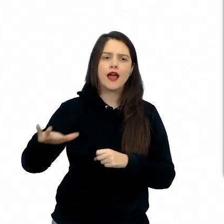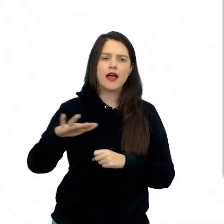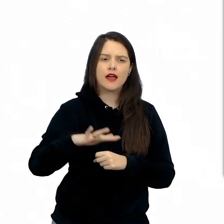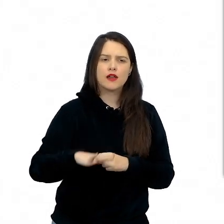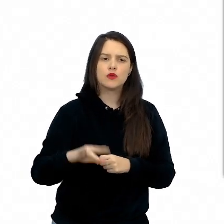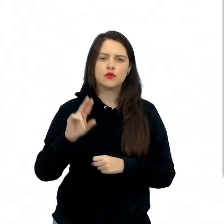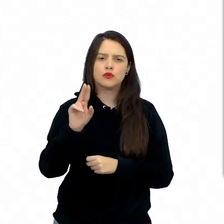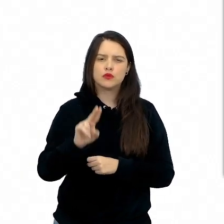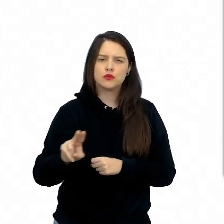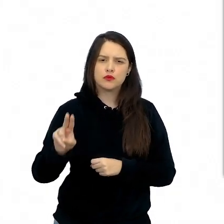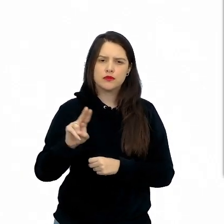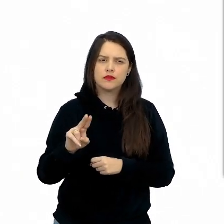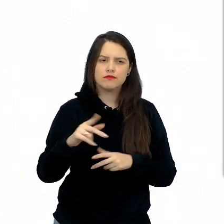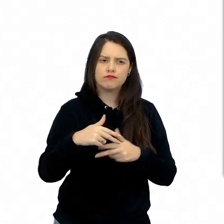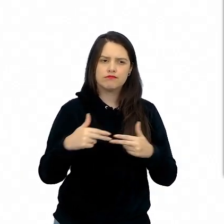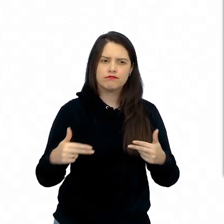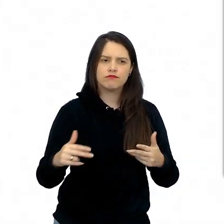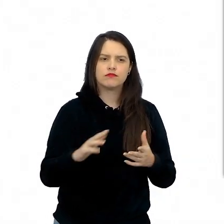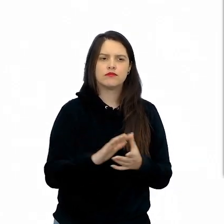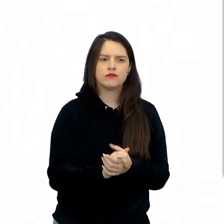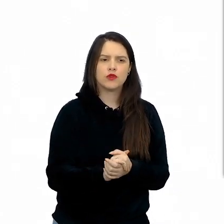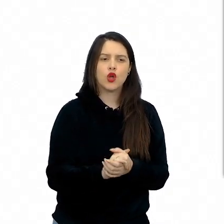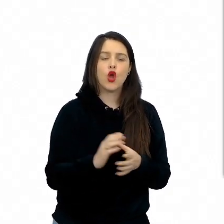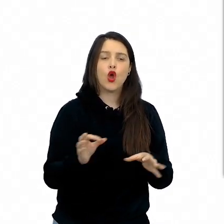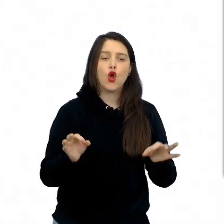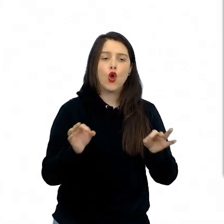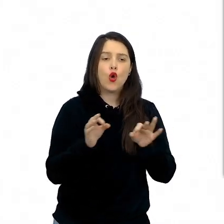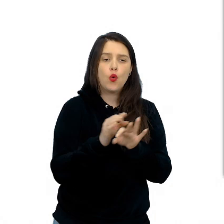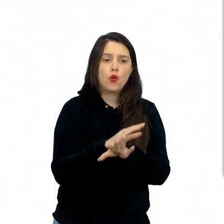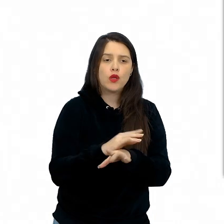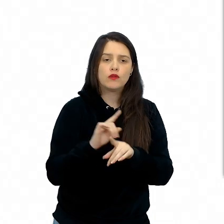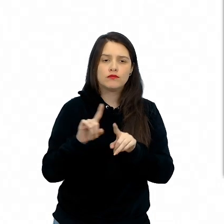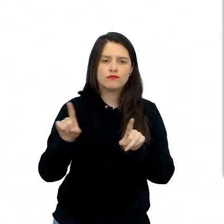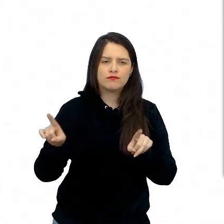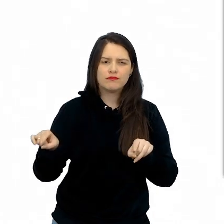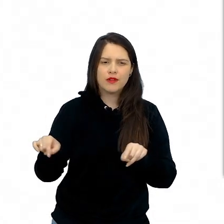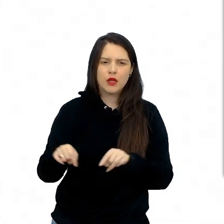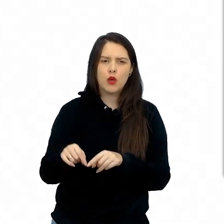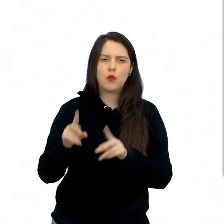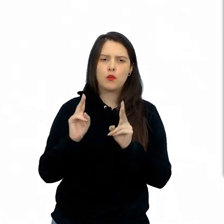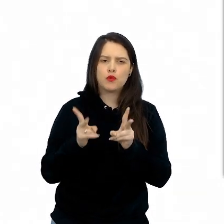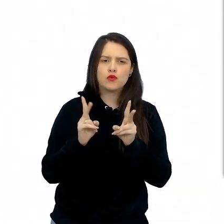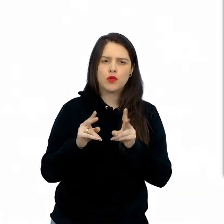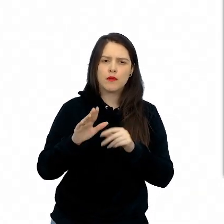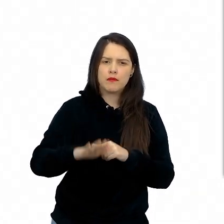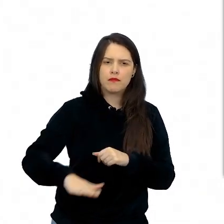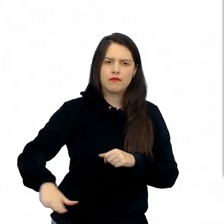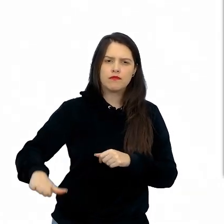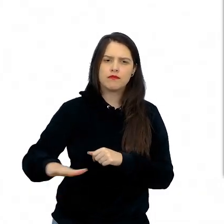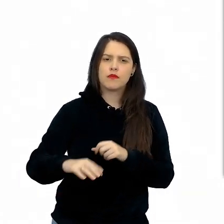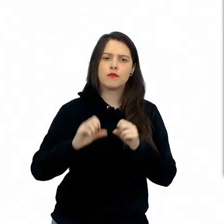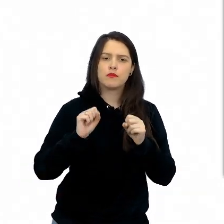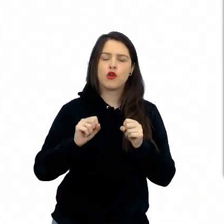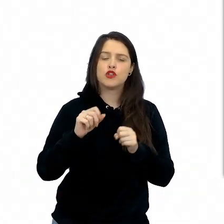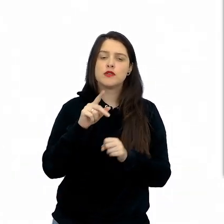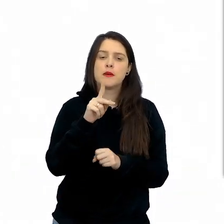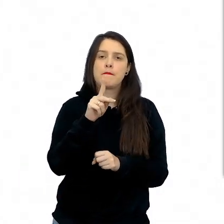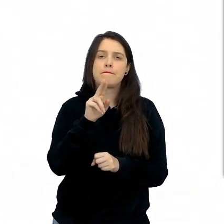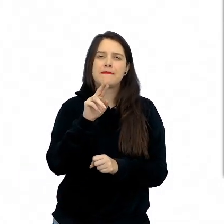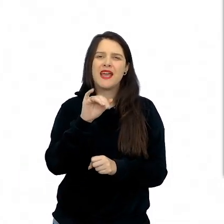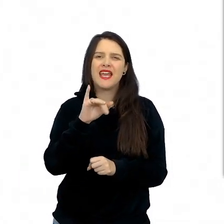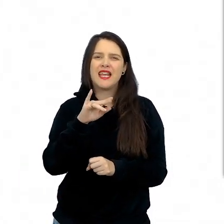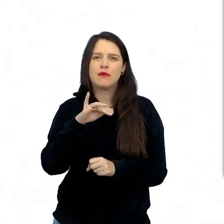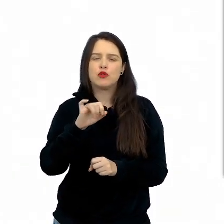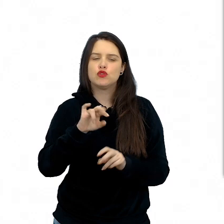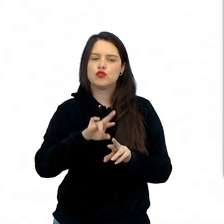usando quadriculados, e concluir que os quadriláteros que possuem a mesma área podem ter perímetros diferentes.